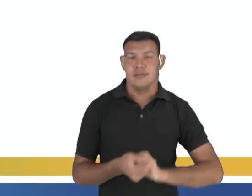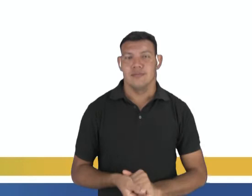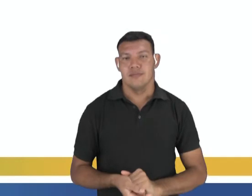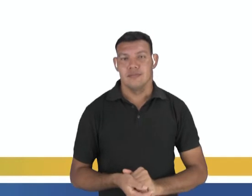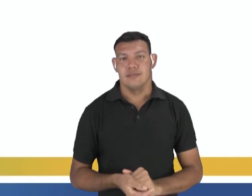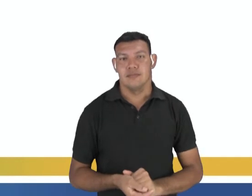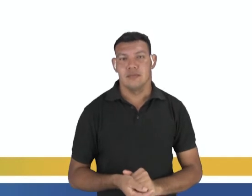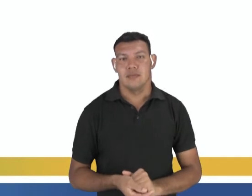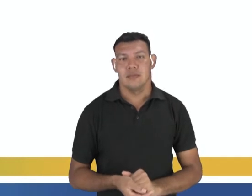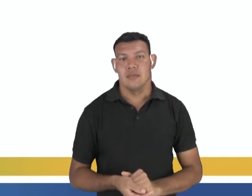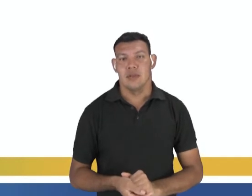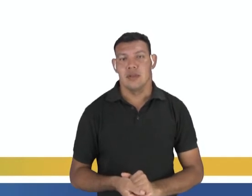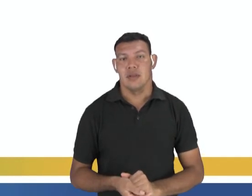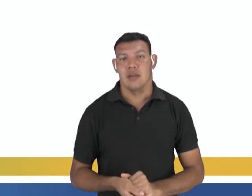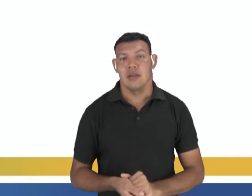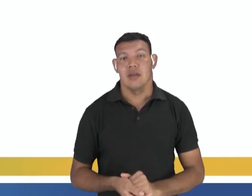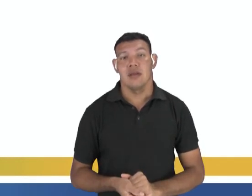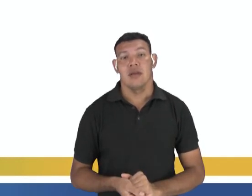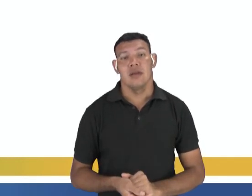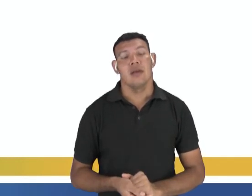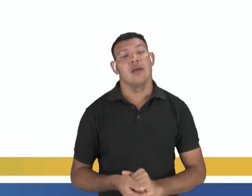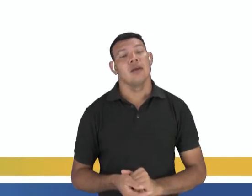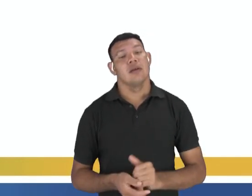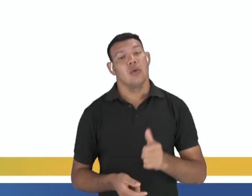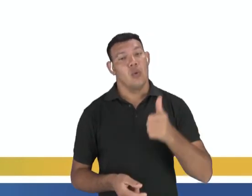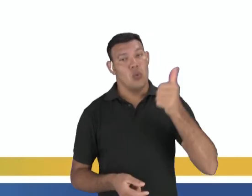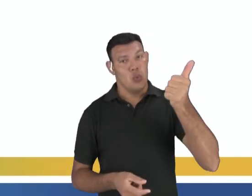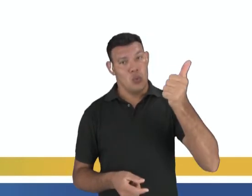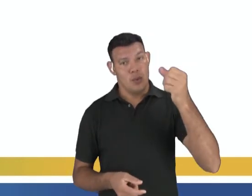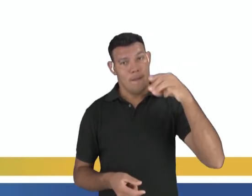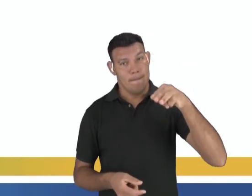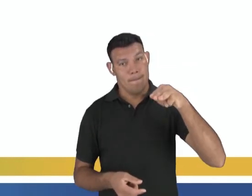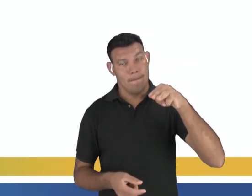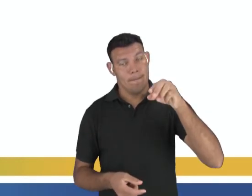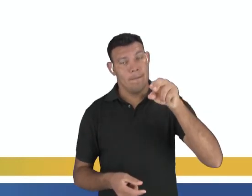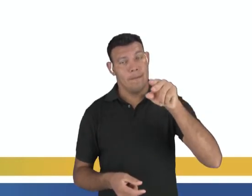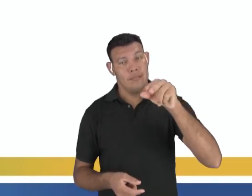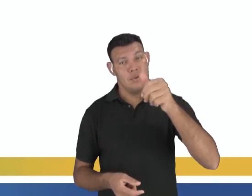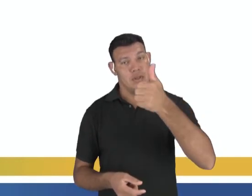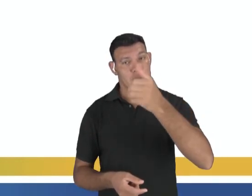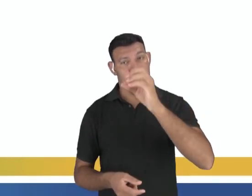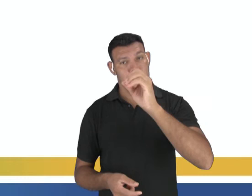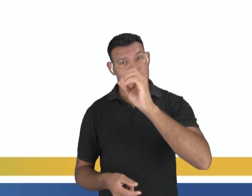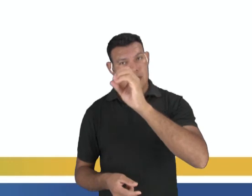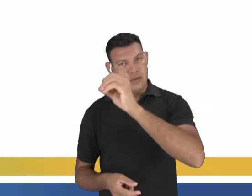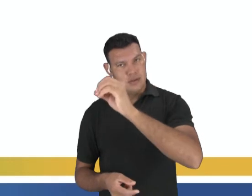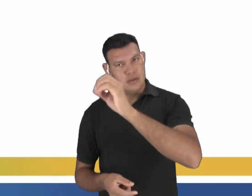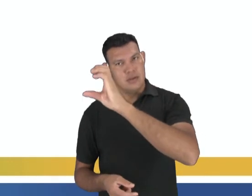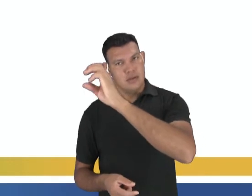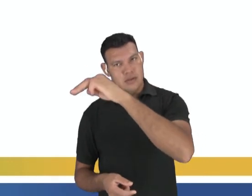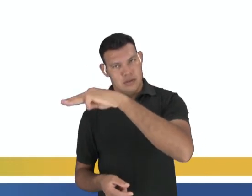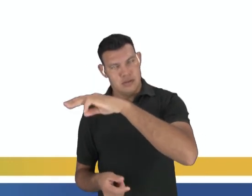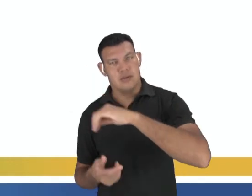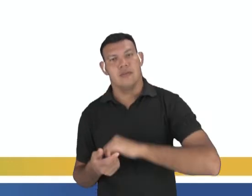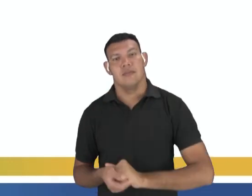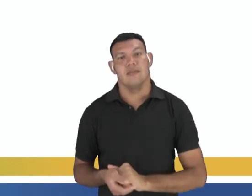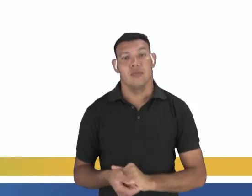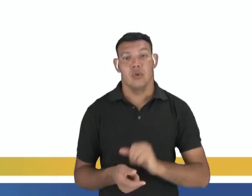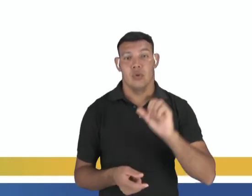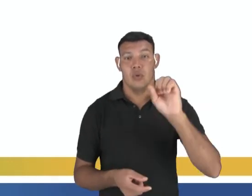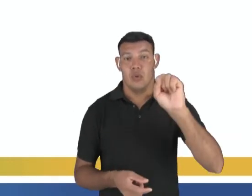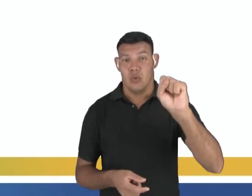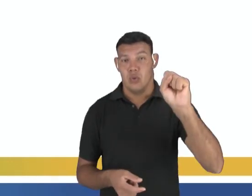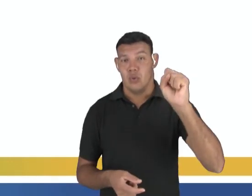centímetro então cada metro você sabe que tem 100 centímetros então em 8 metros nós vamos ter 800